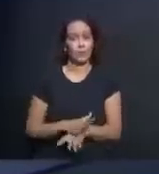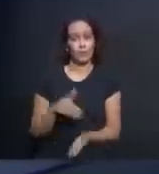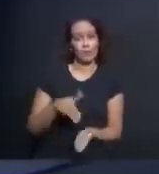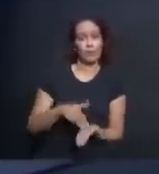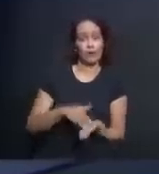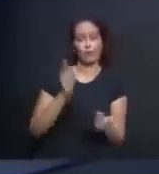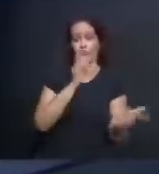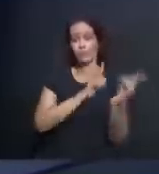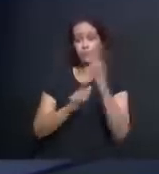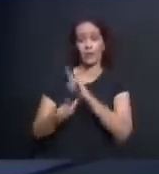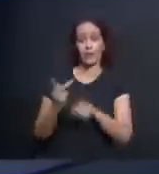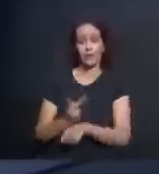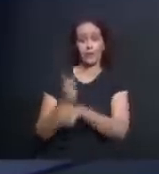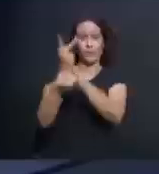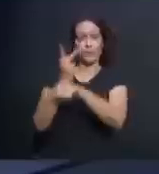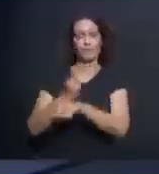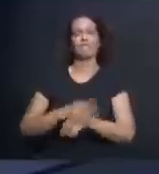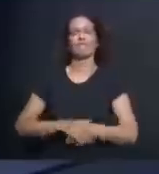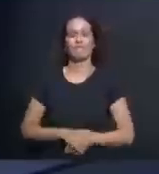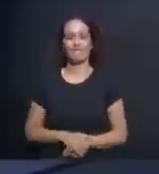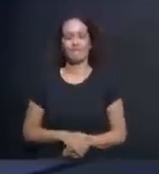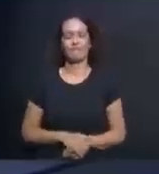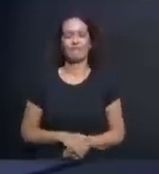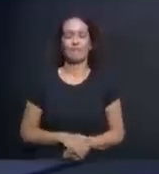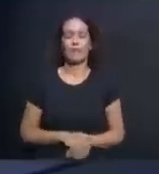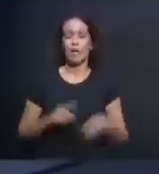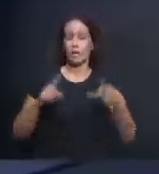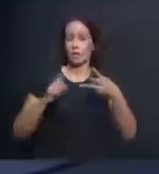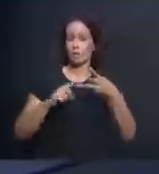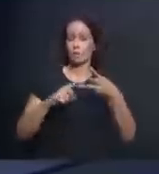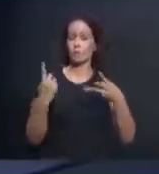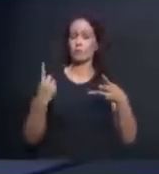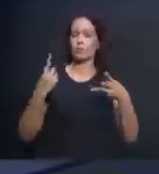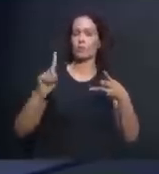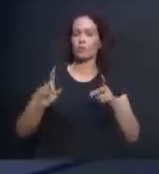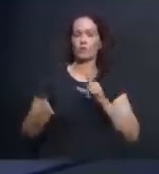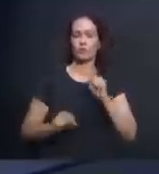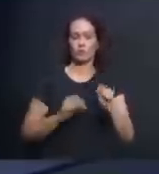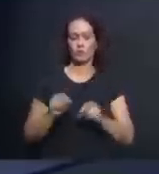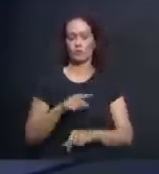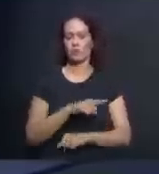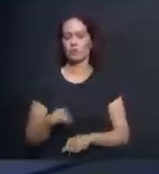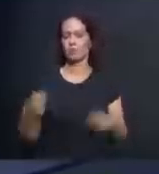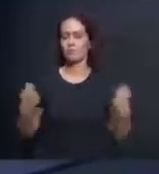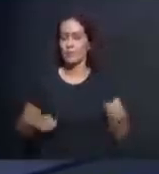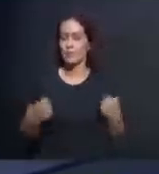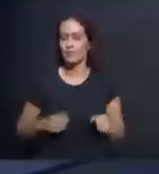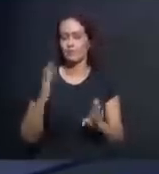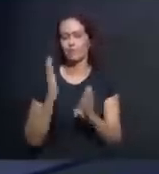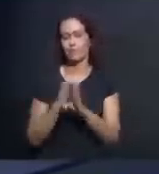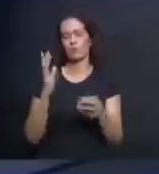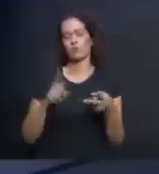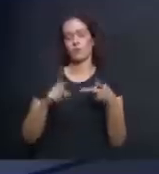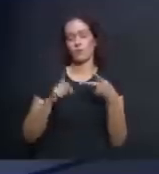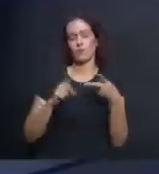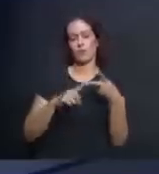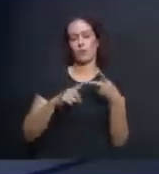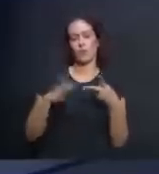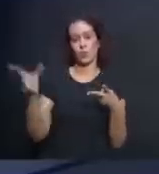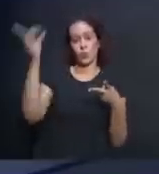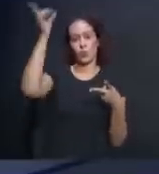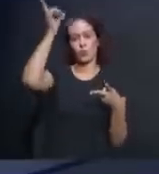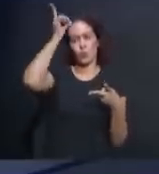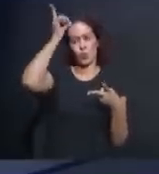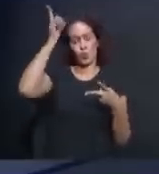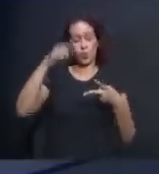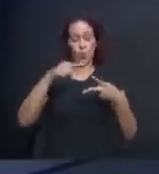Terceiro e último, você precisa descobrir sua segunda pegada. Porque cumprir seu chamado principal de forma completa é bom, mas cumprir os